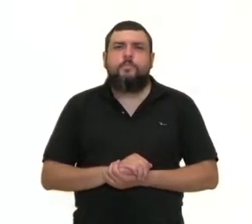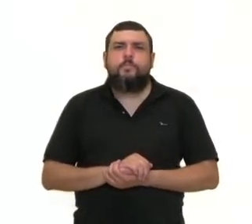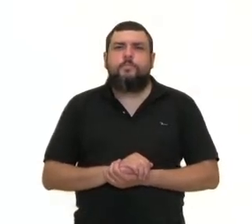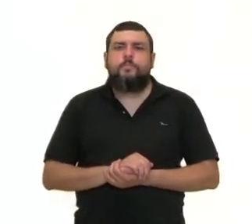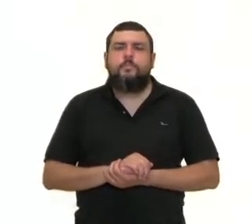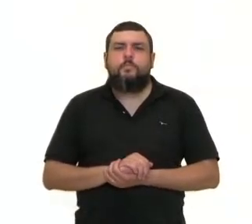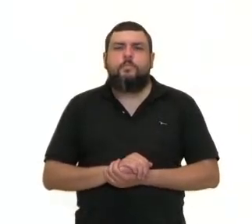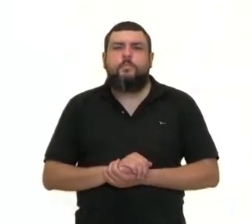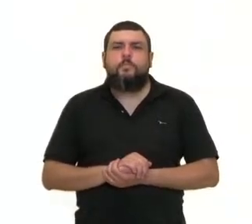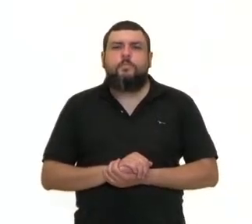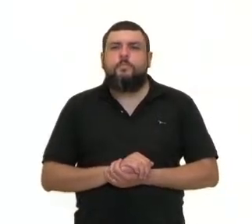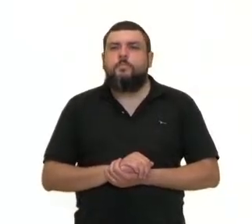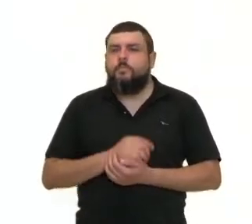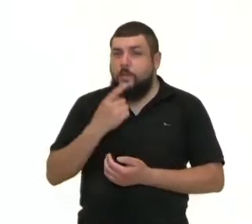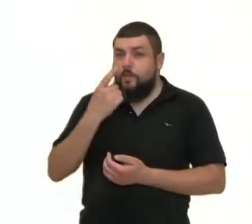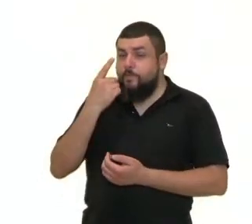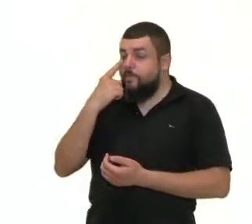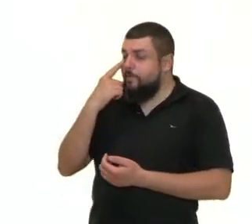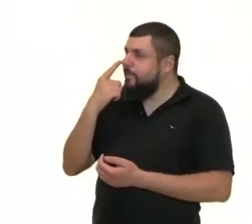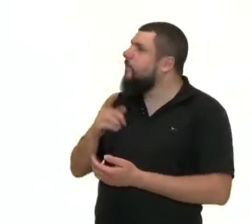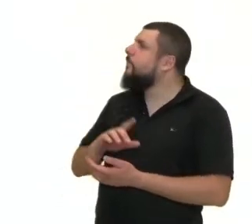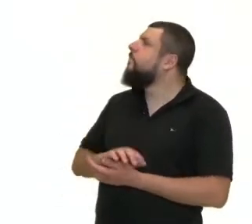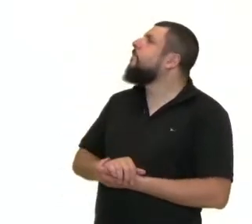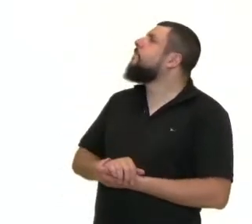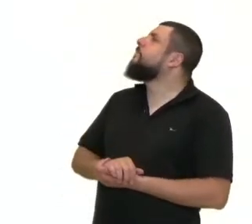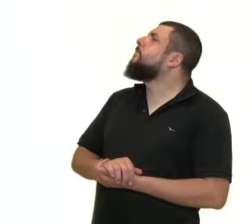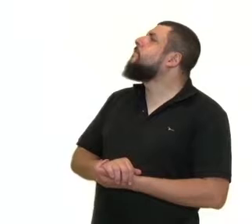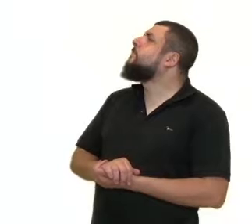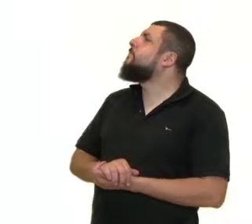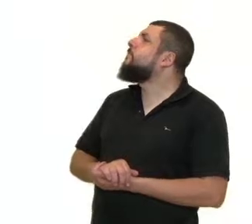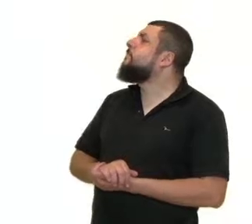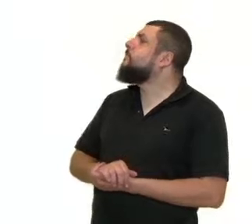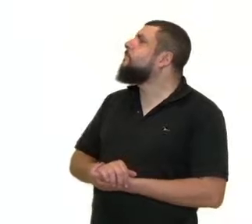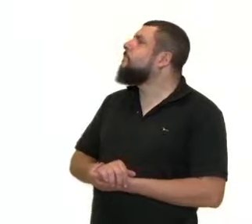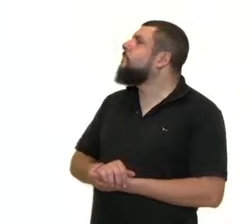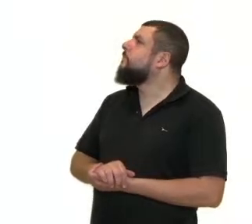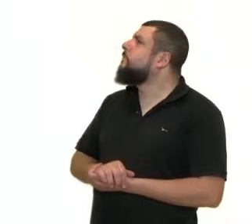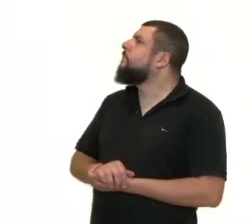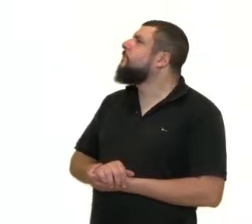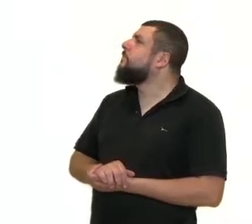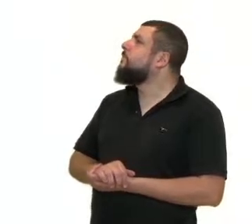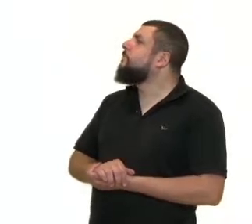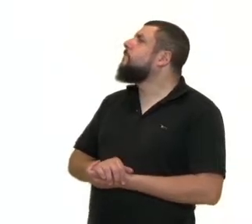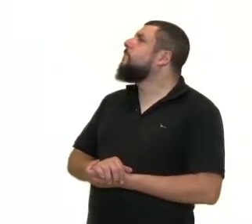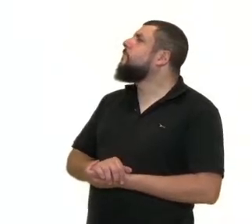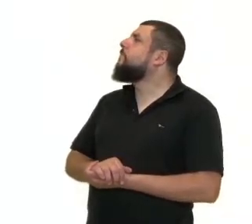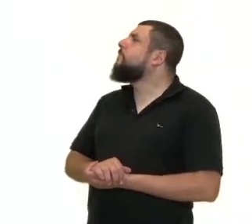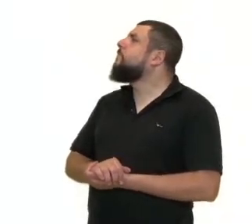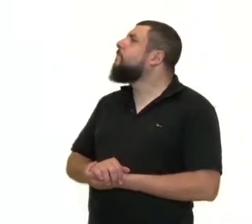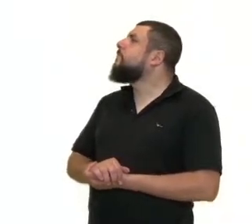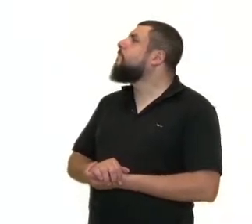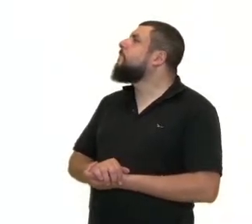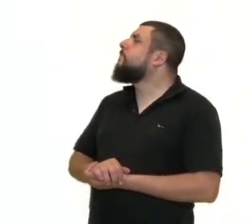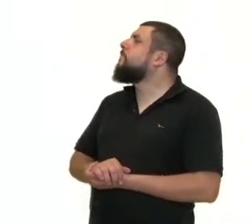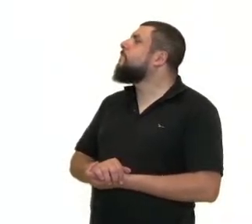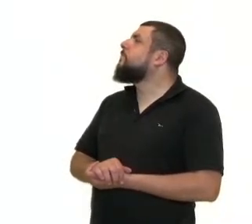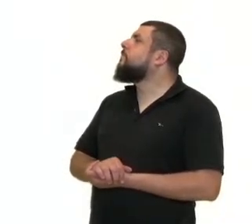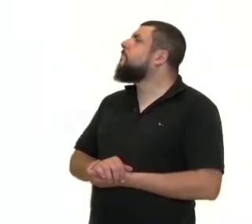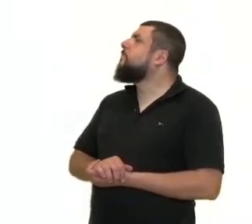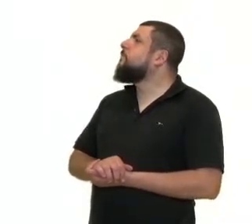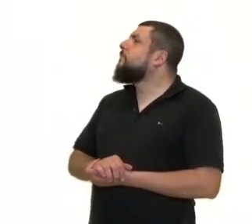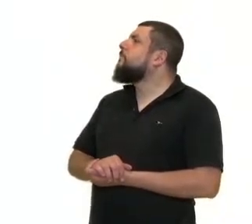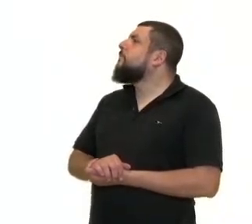de dispor sobre o abuso da publicidade e da comunicação mercadológica, o Conselho Nacional dos Direitos das Crianças